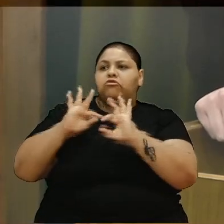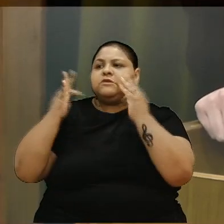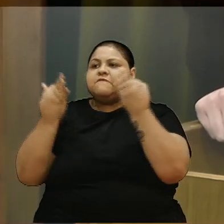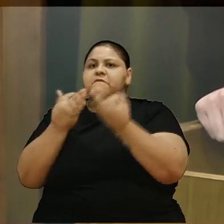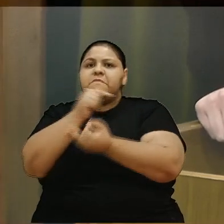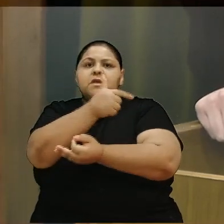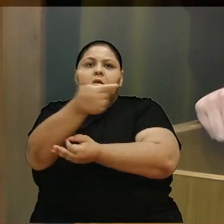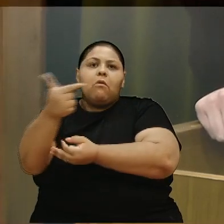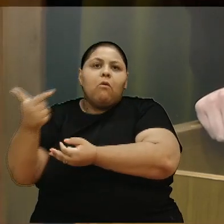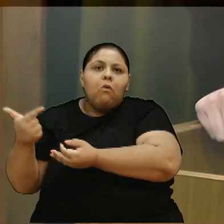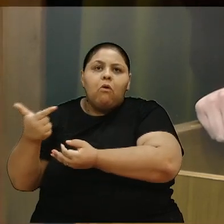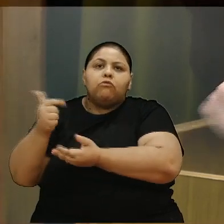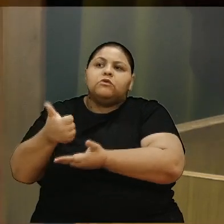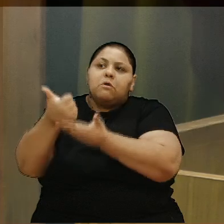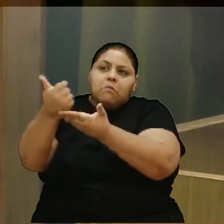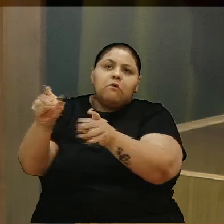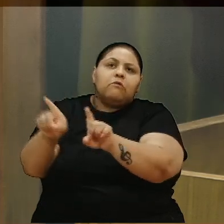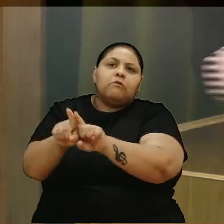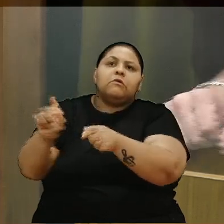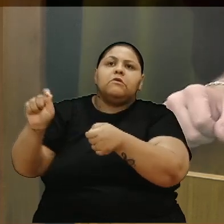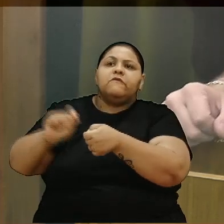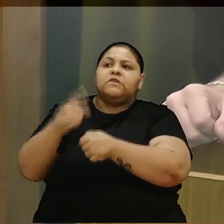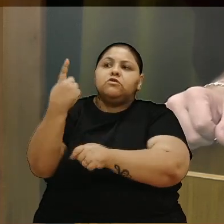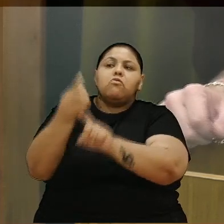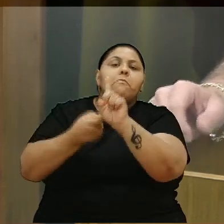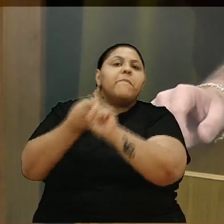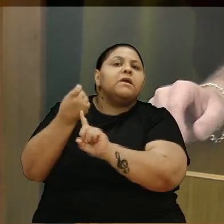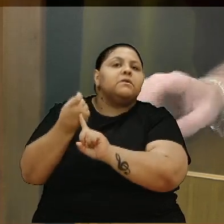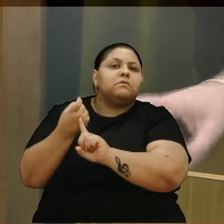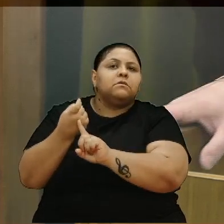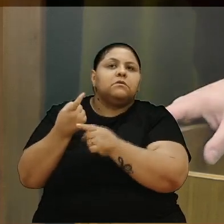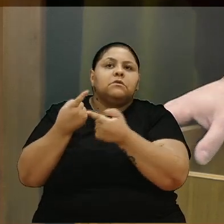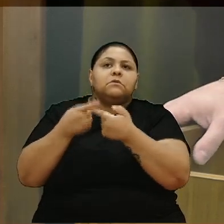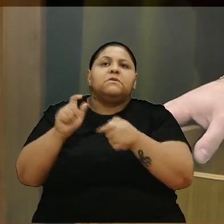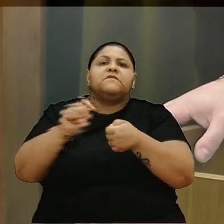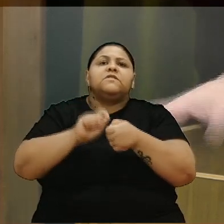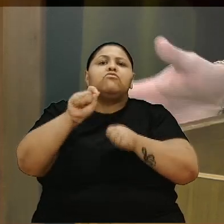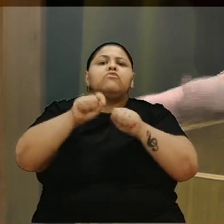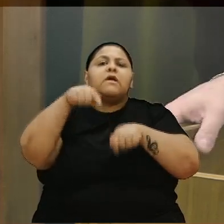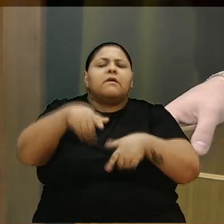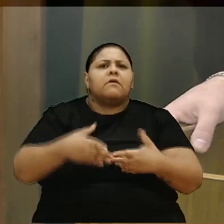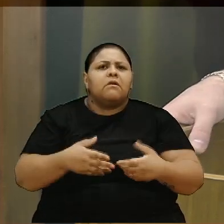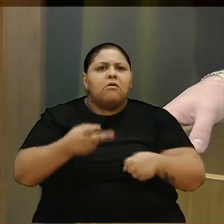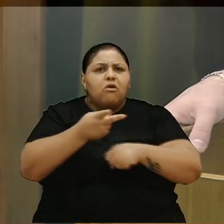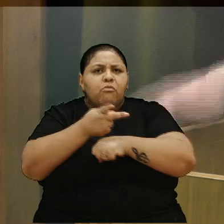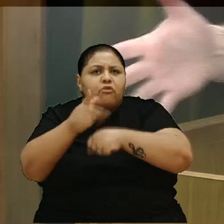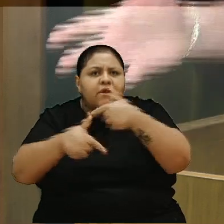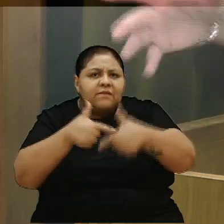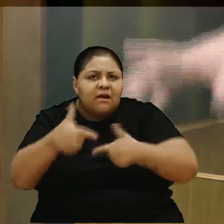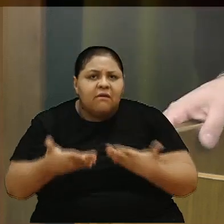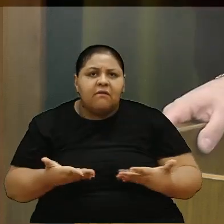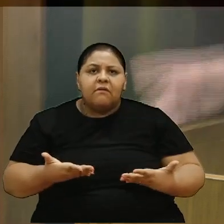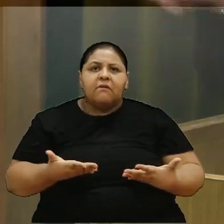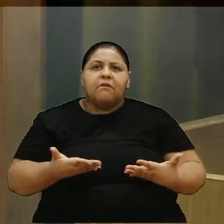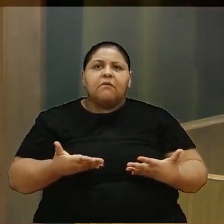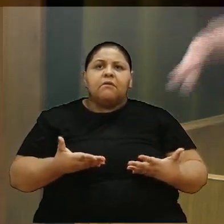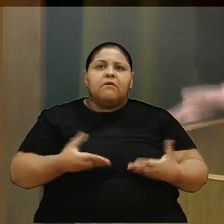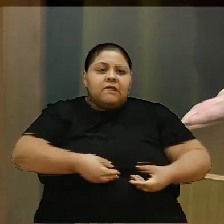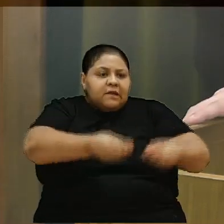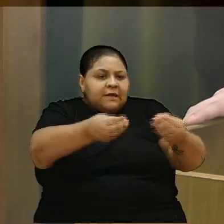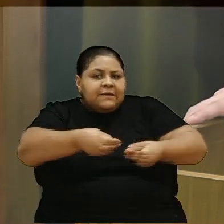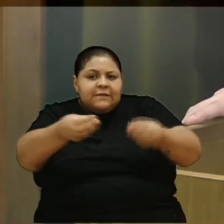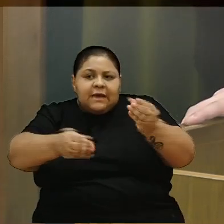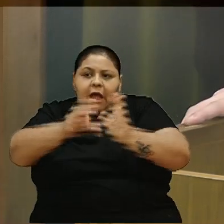situações. Fazia um mês. Mas vieram fazer o que aqui? Procurar emprego, deixar currículo para a gente